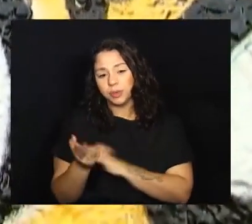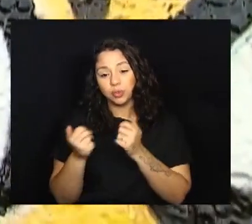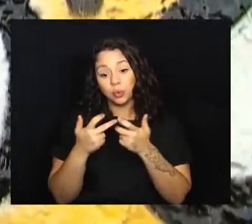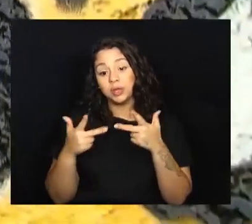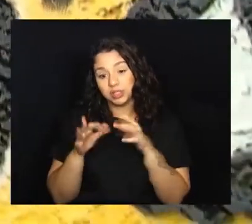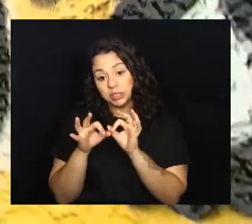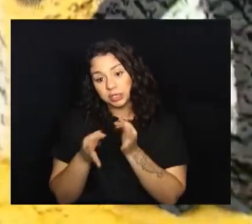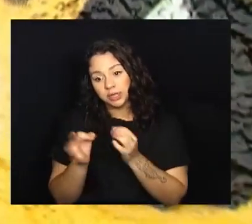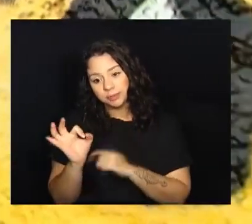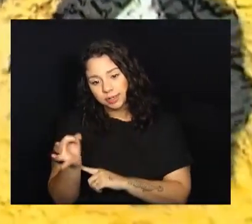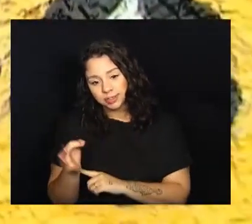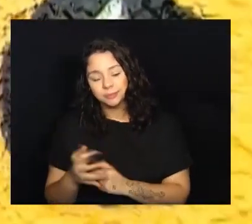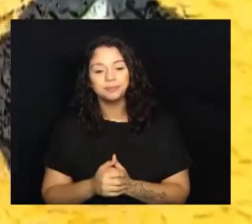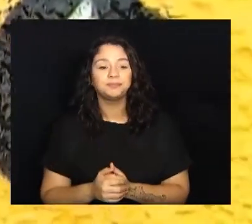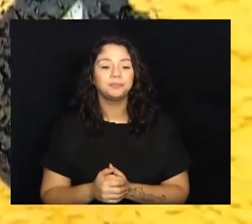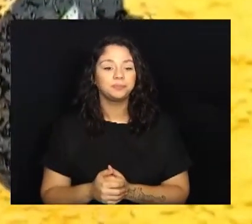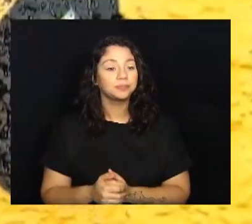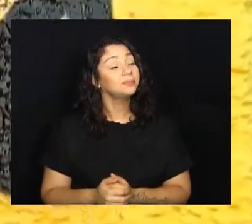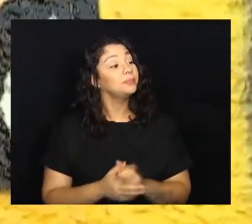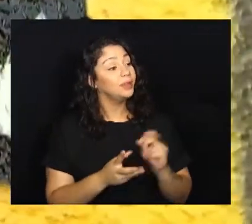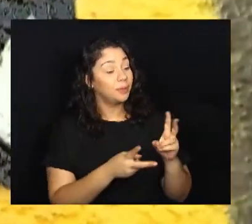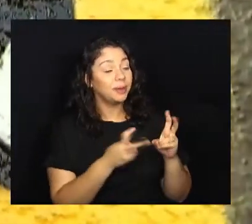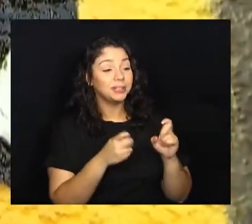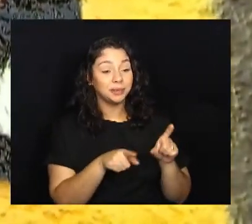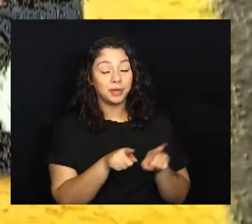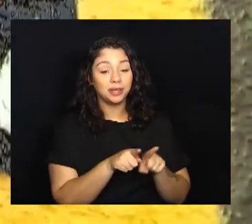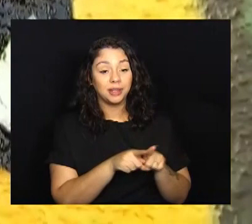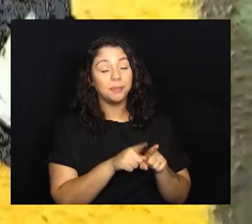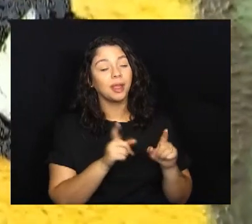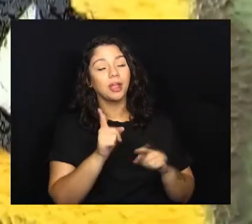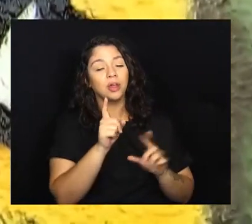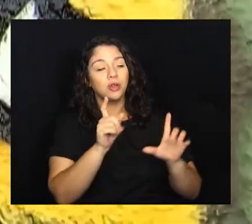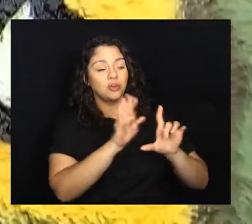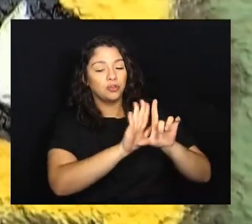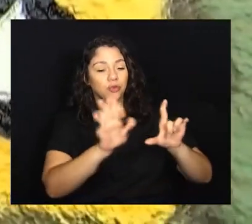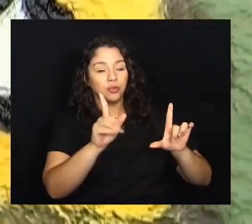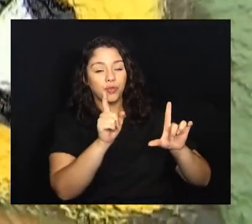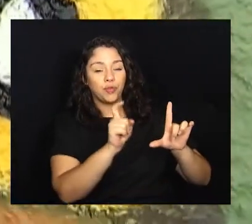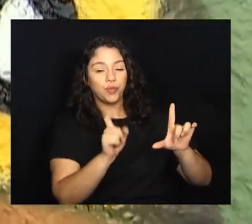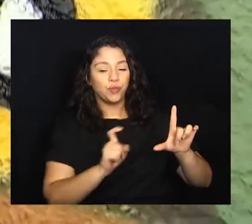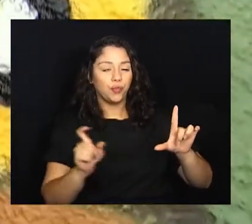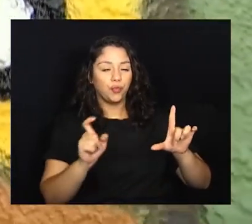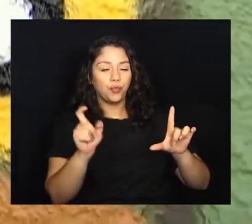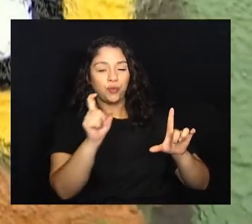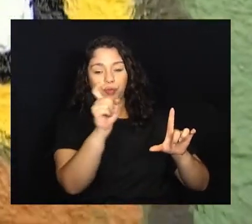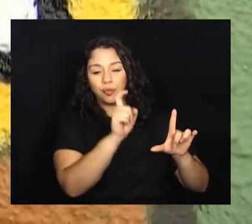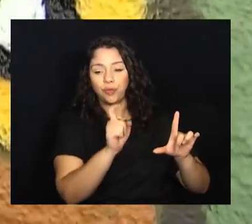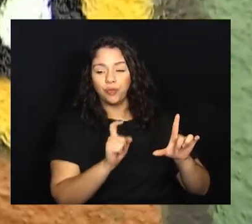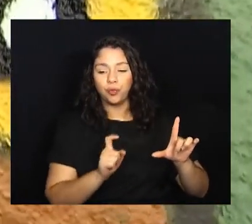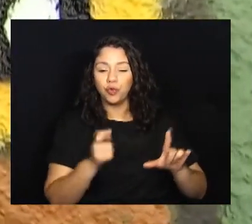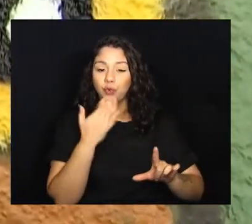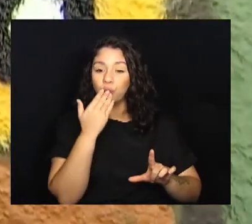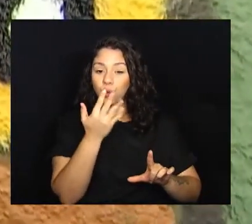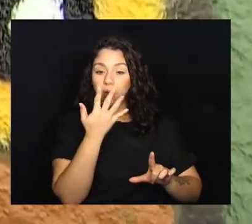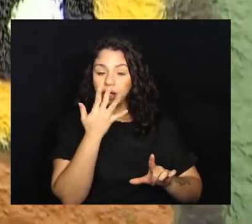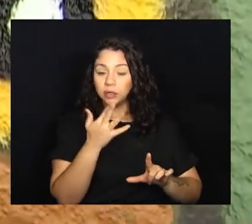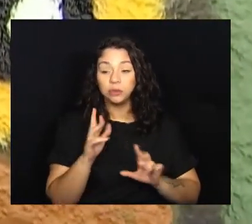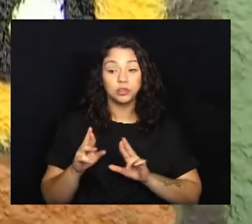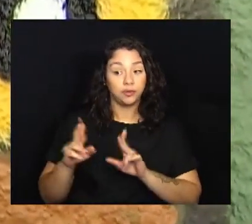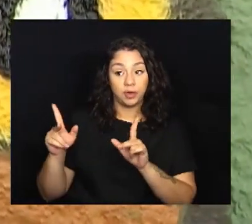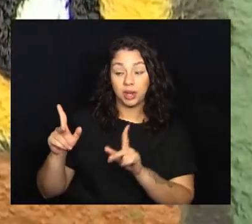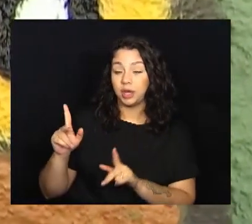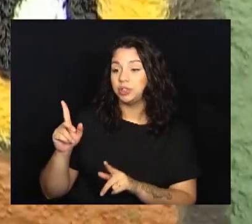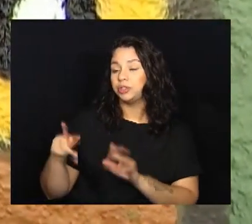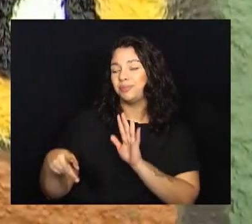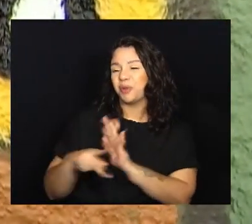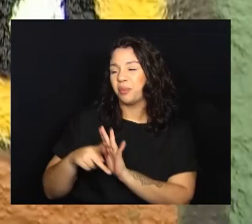até. Então... E a gente percebe que, por exemplo, a grafitagem ela é sempre muito colorida, diferente da pichação. Fala um pouquinho pra